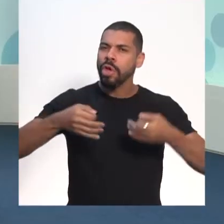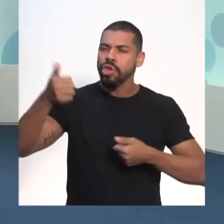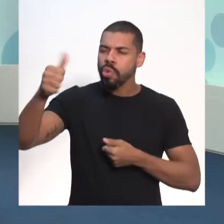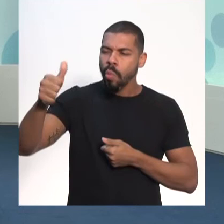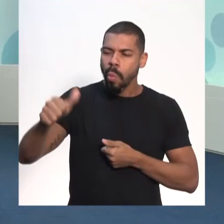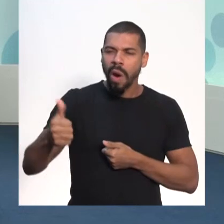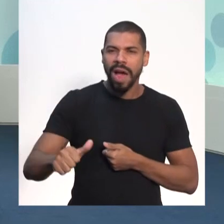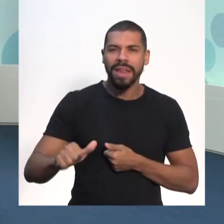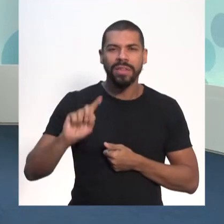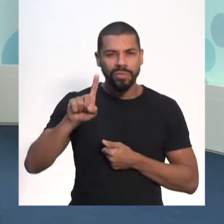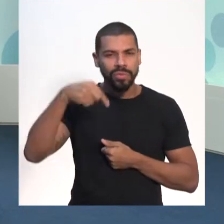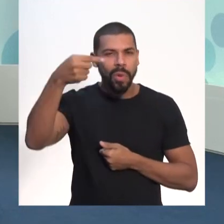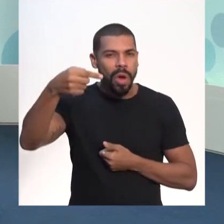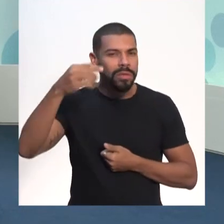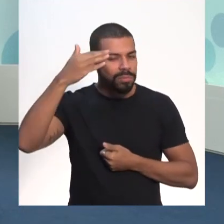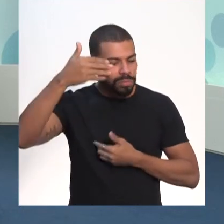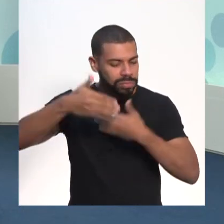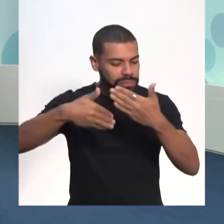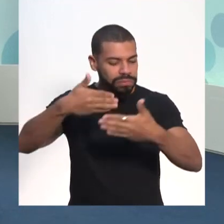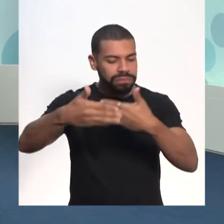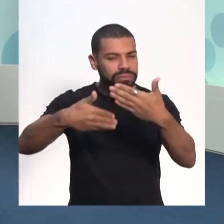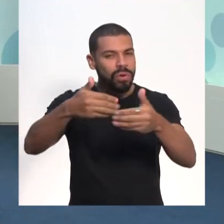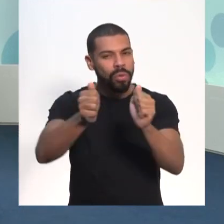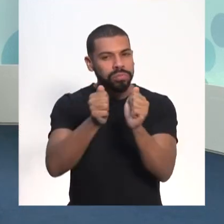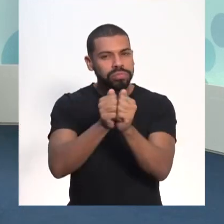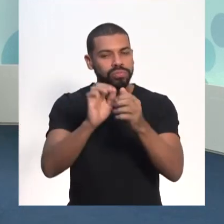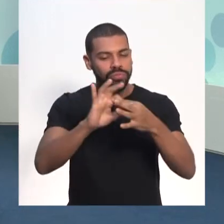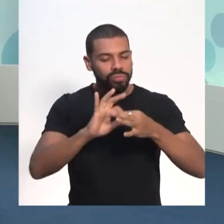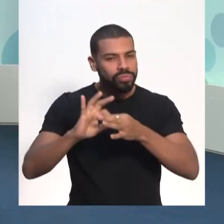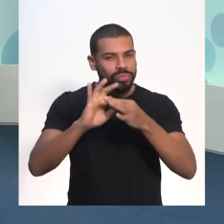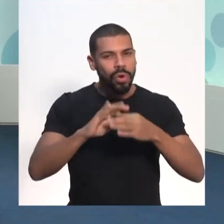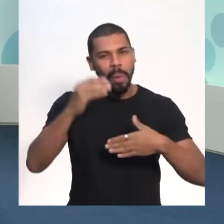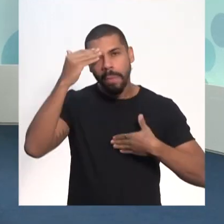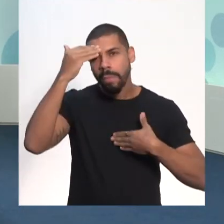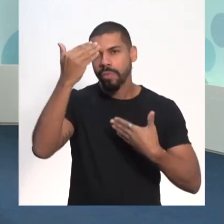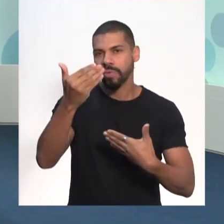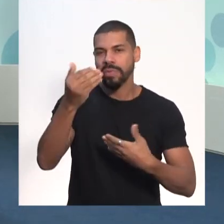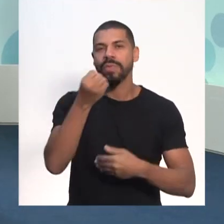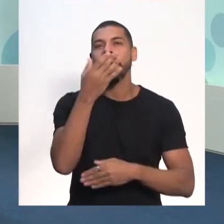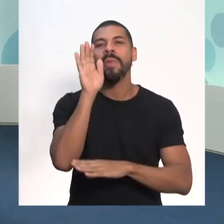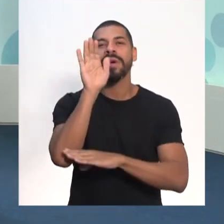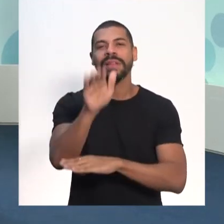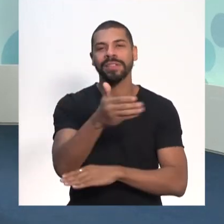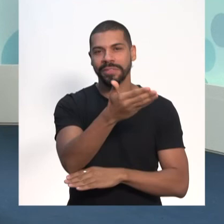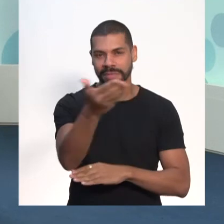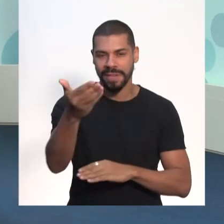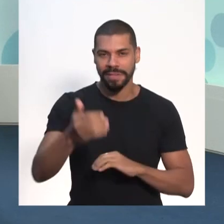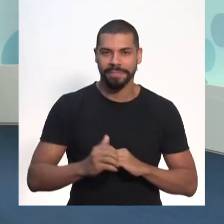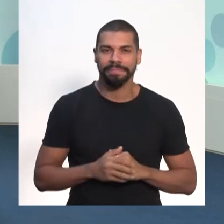qualificado aí nos próximos dias, de forma conjunta e colaborativa. Muito obrigado e uma boa tarde a todos.